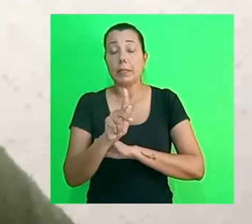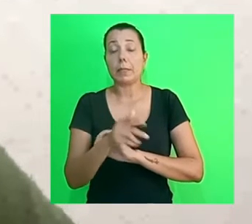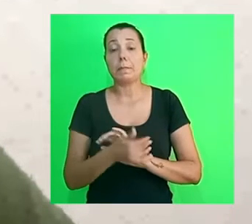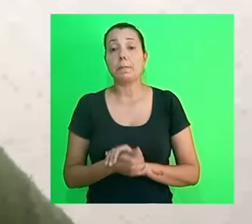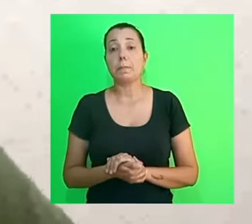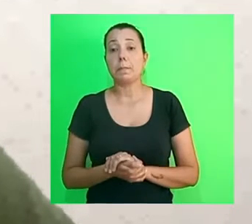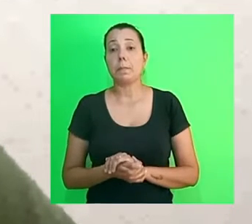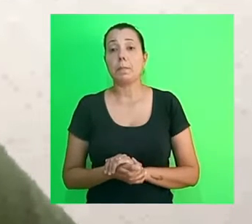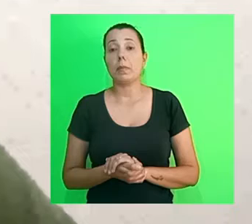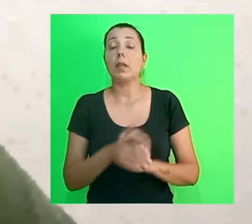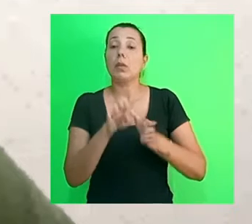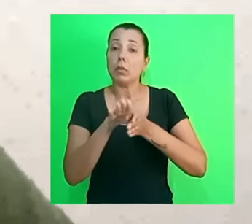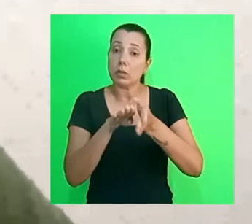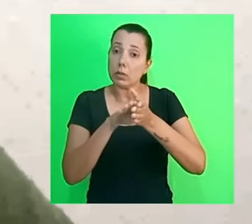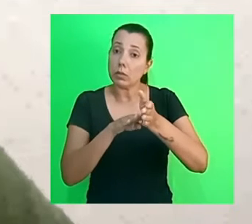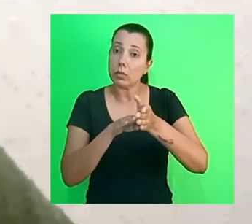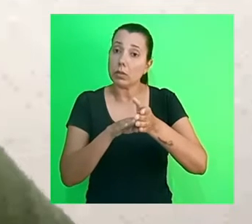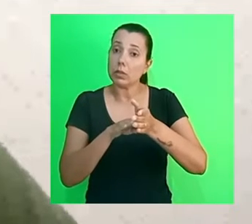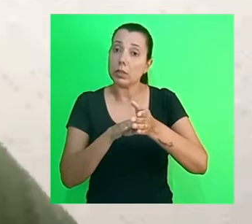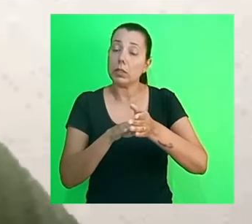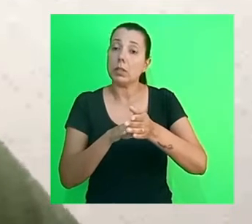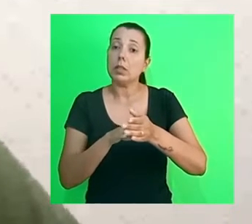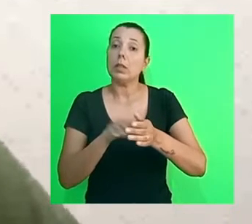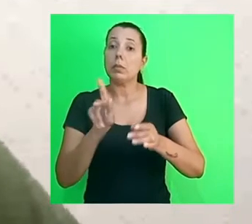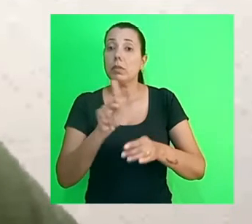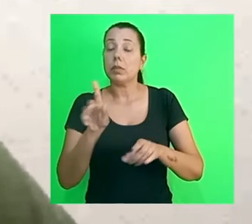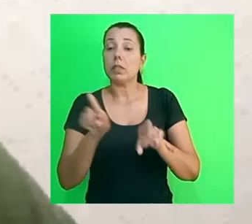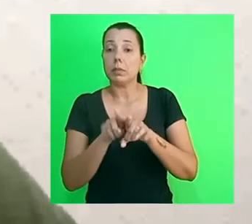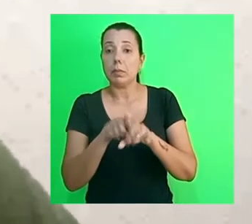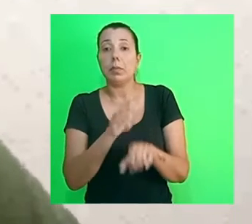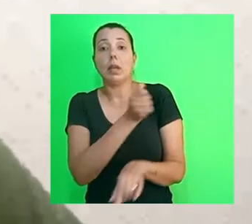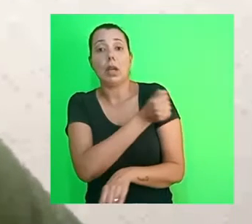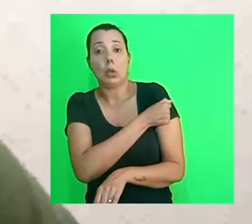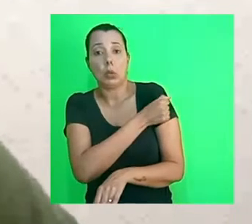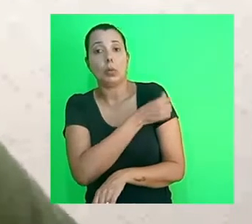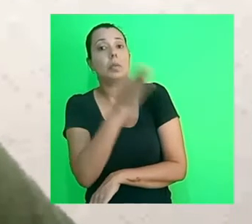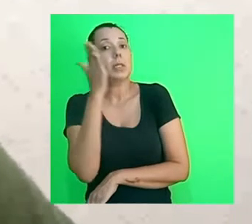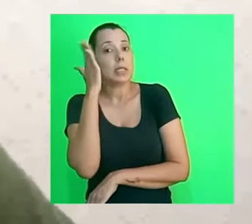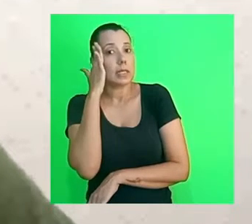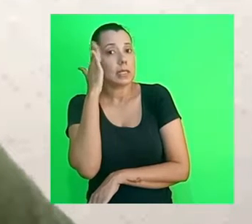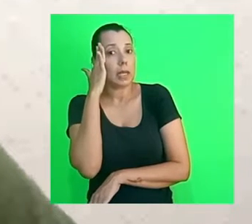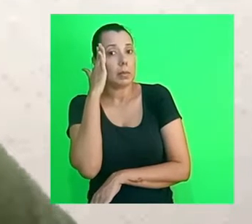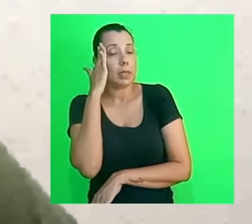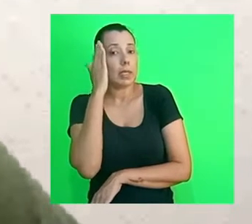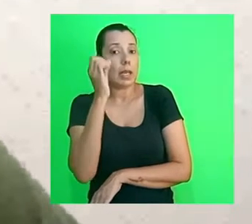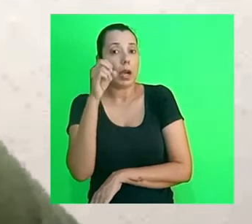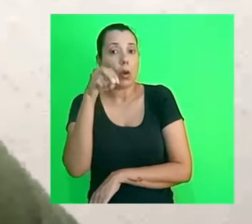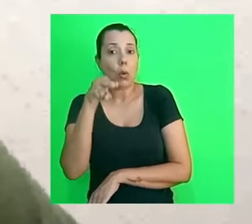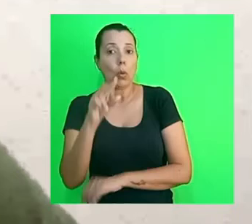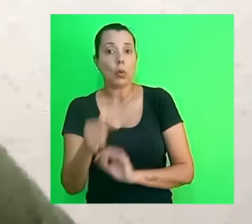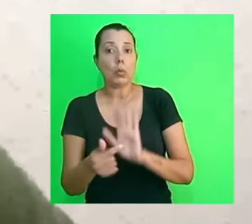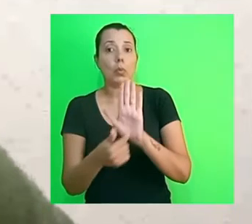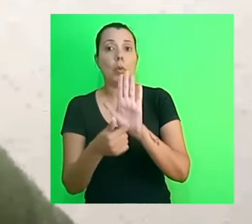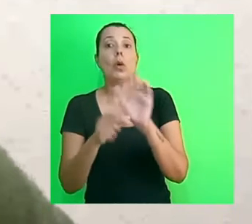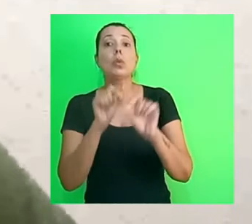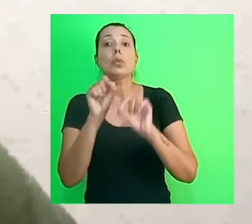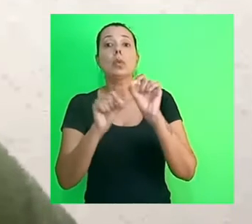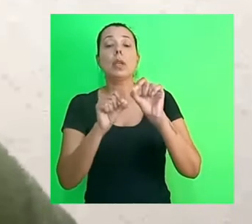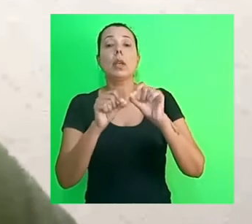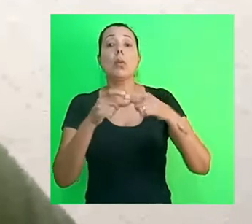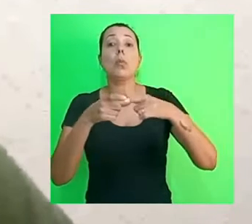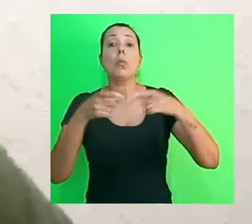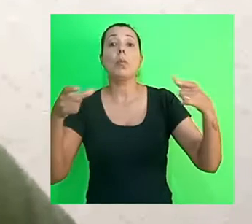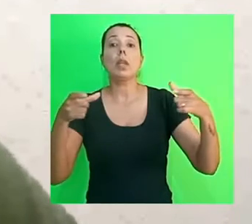estudantes também sofrem esse tipo de violência, qual seja físico, qual seja afetivo,